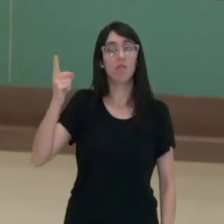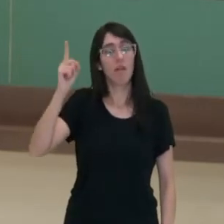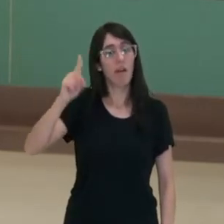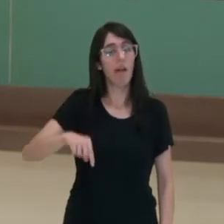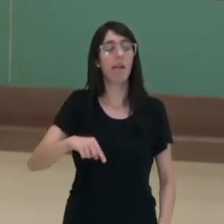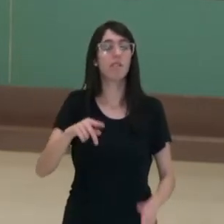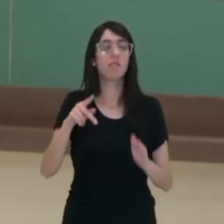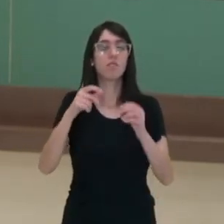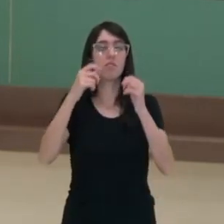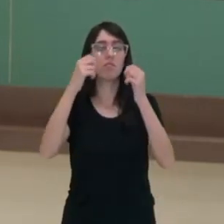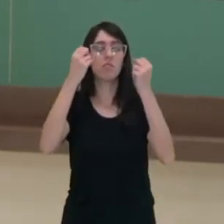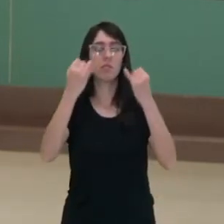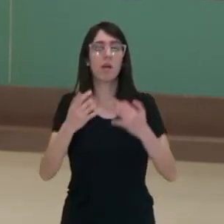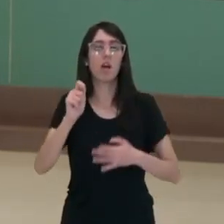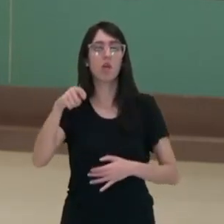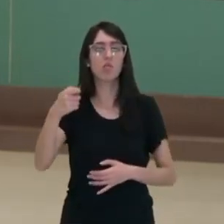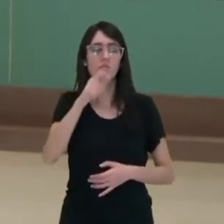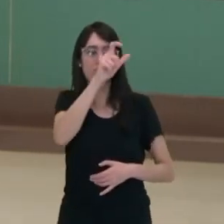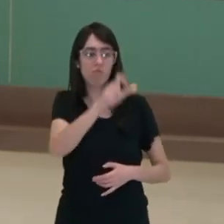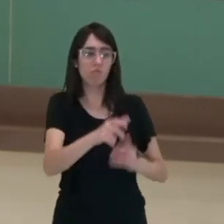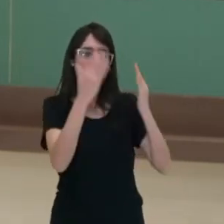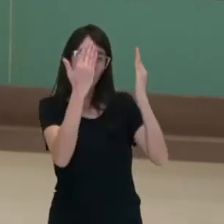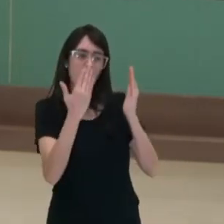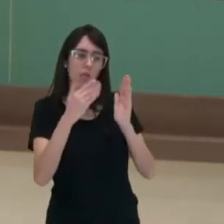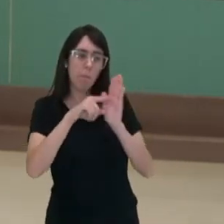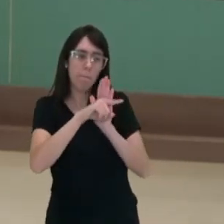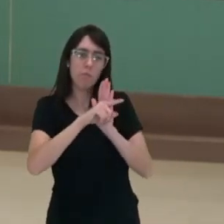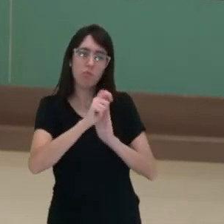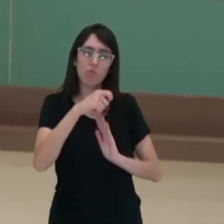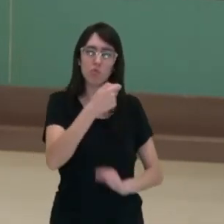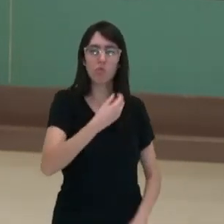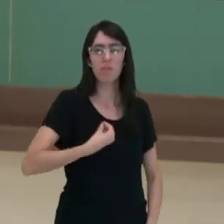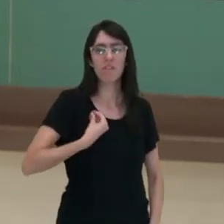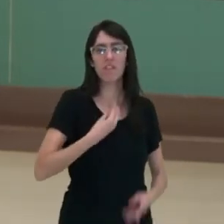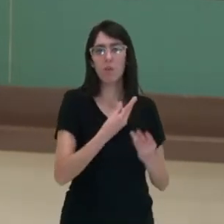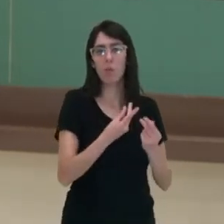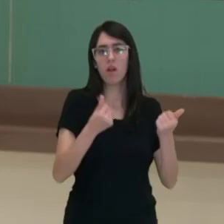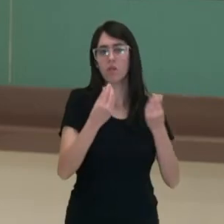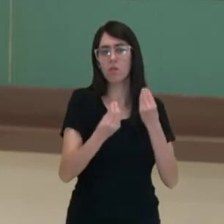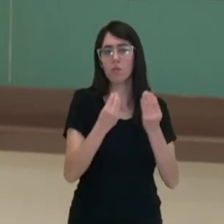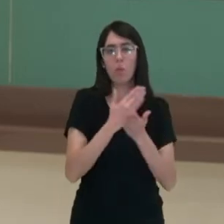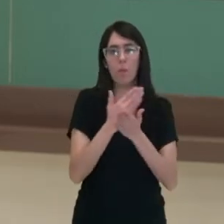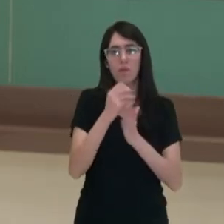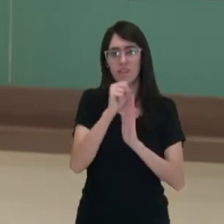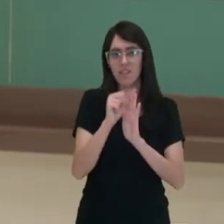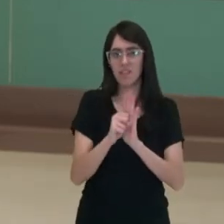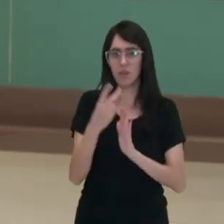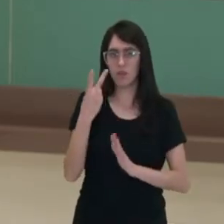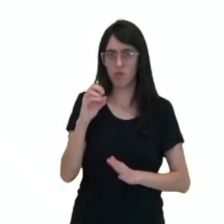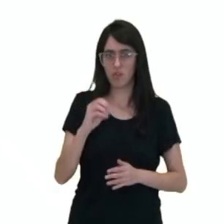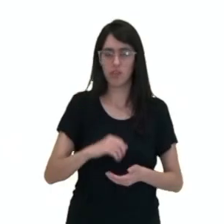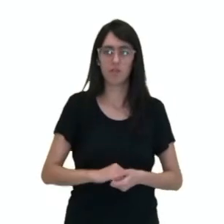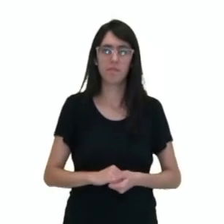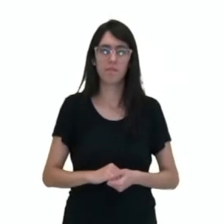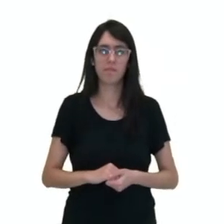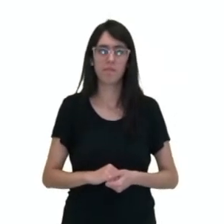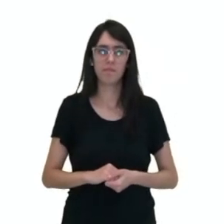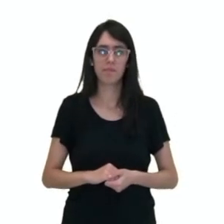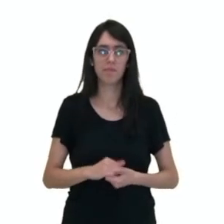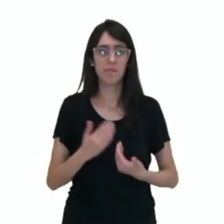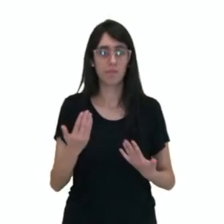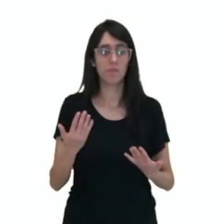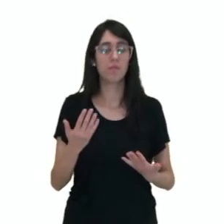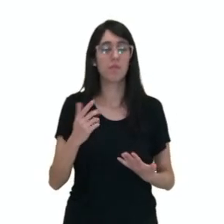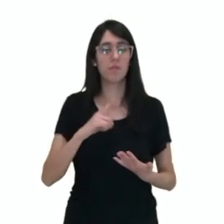de análise dos sujeitos e sua relação com a sociedade ali no início do século XX. Então, as três grandes